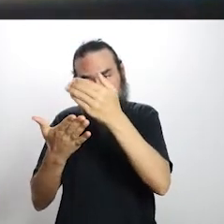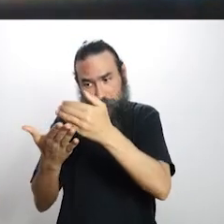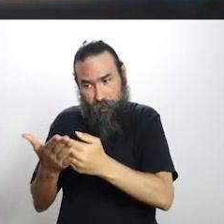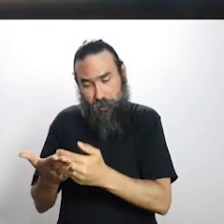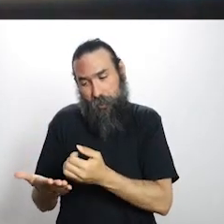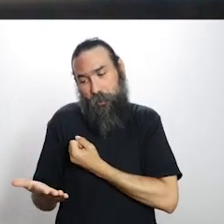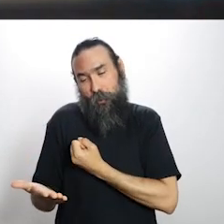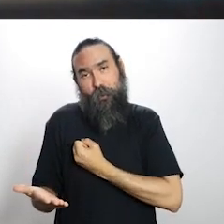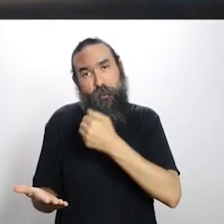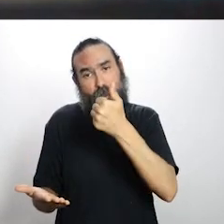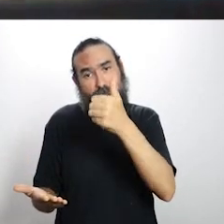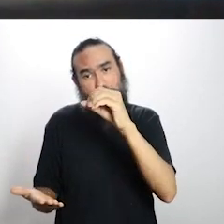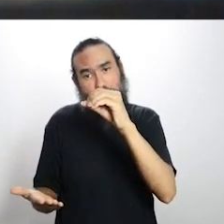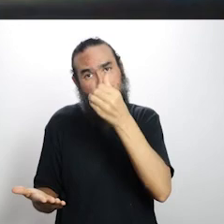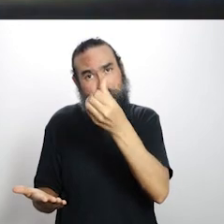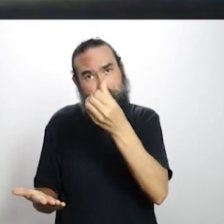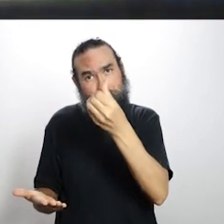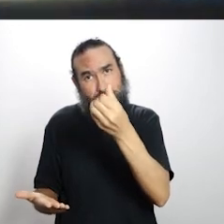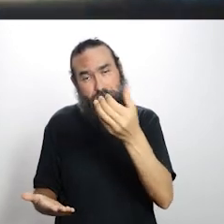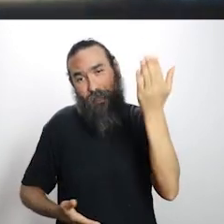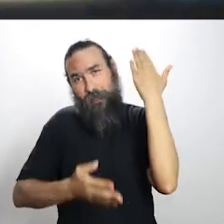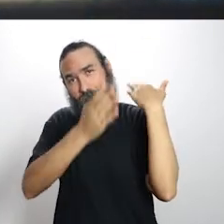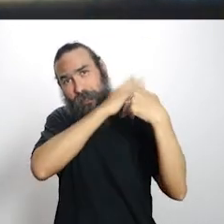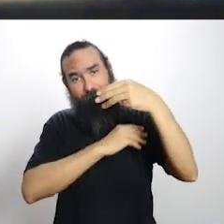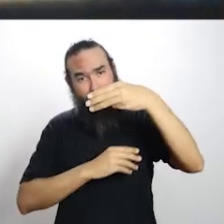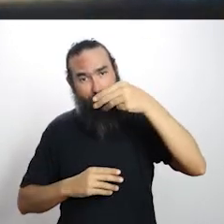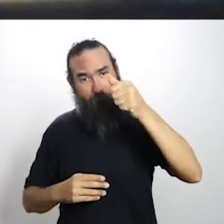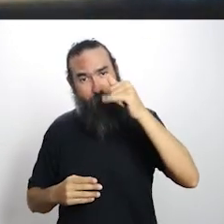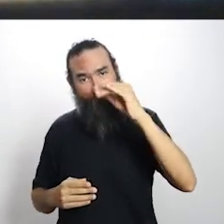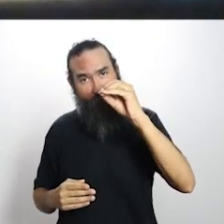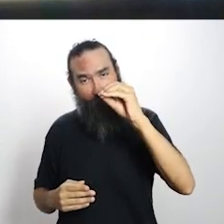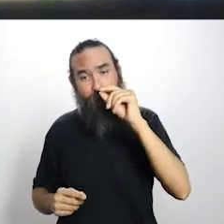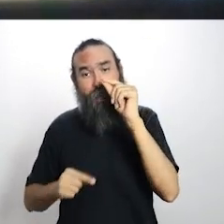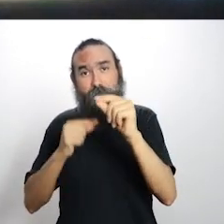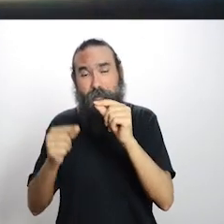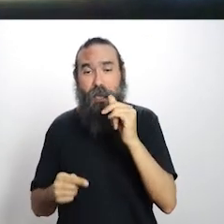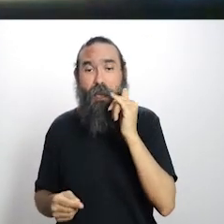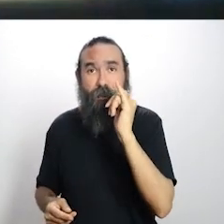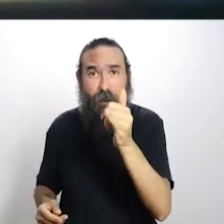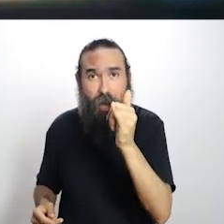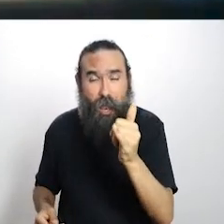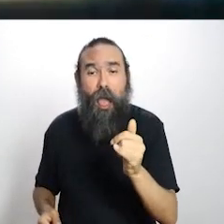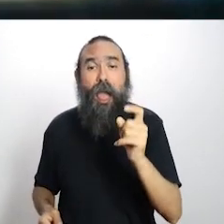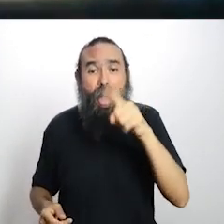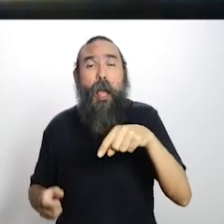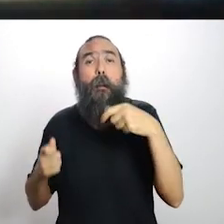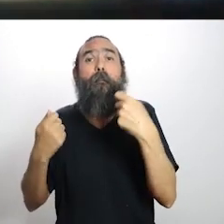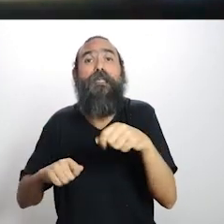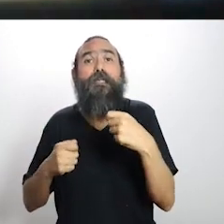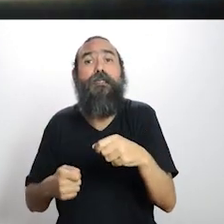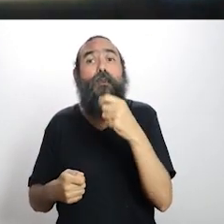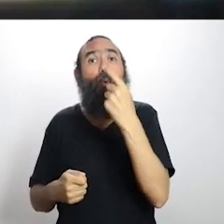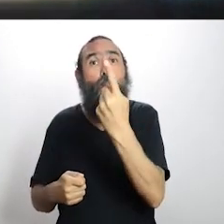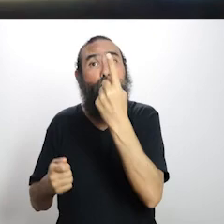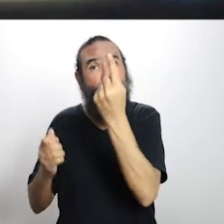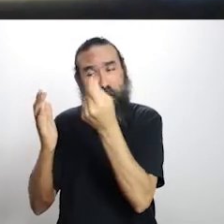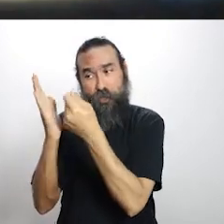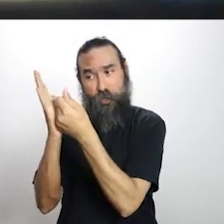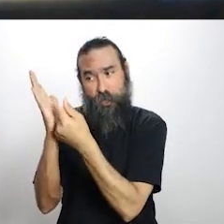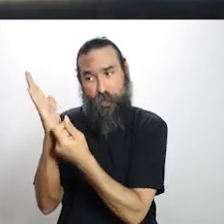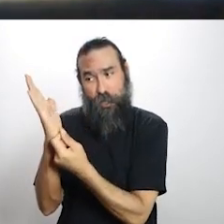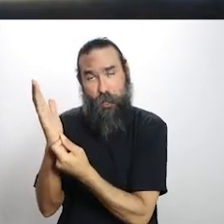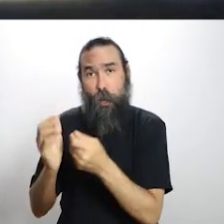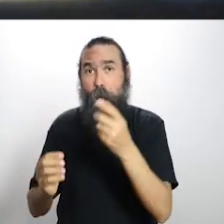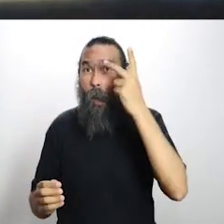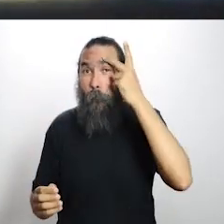maio que coloca especificamente a questão de um orçamento como é conhecido orçamento de guerra para medidas